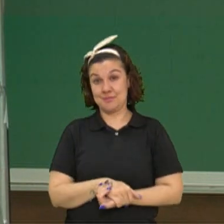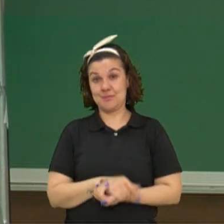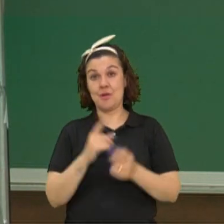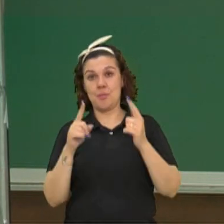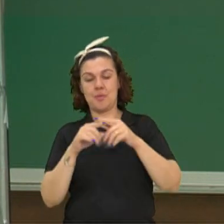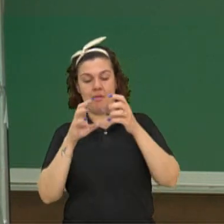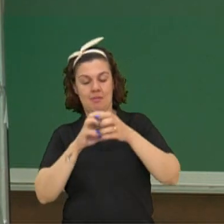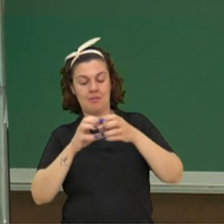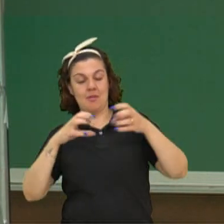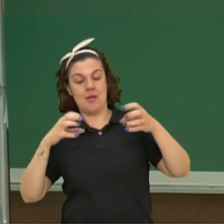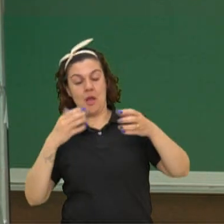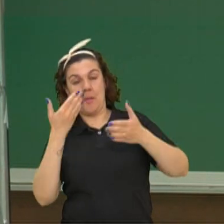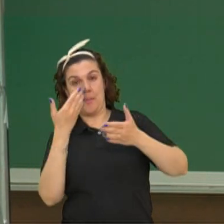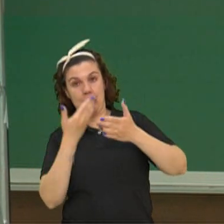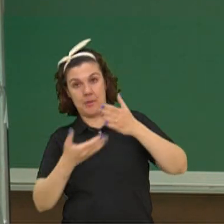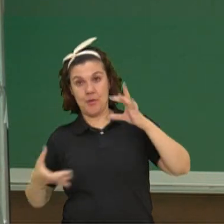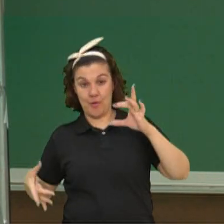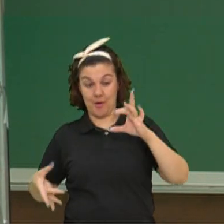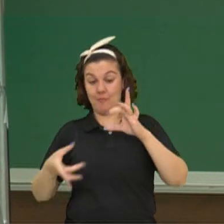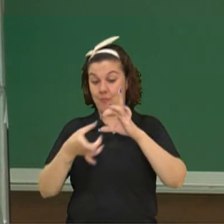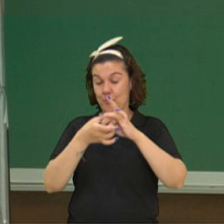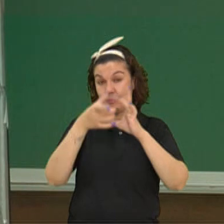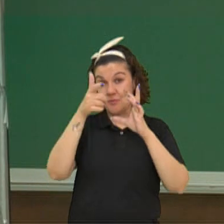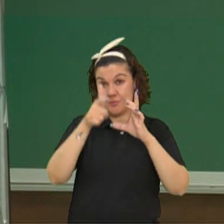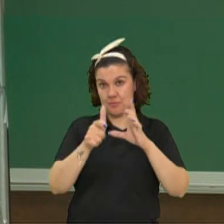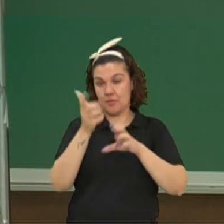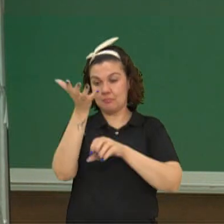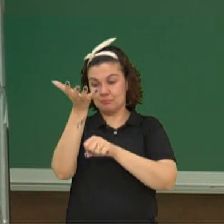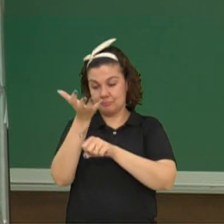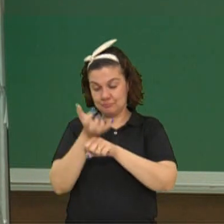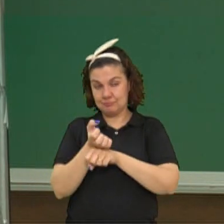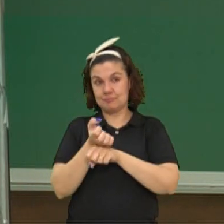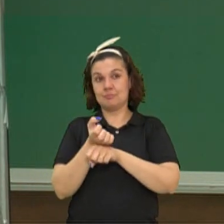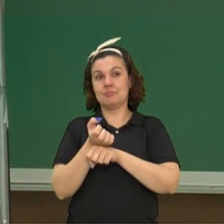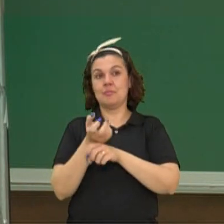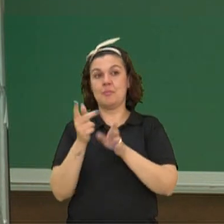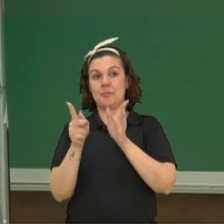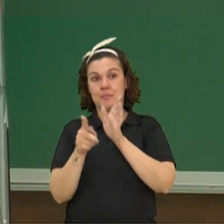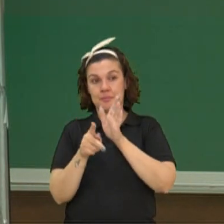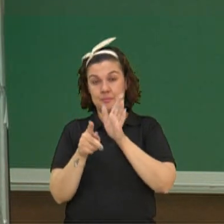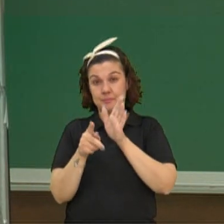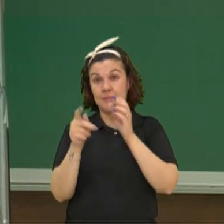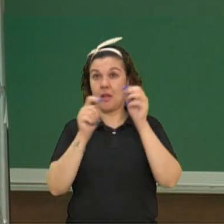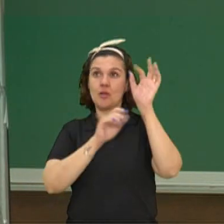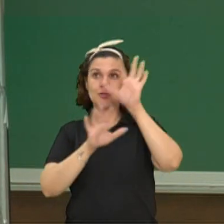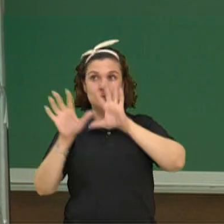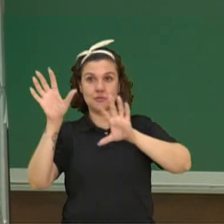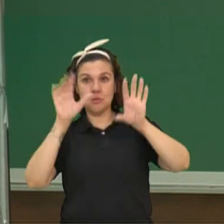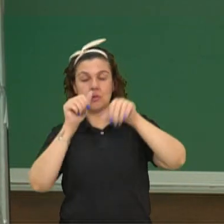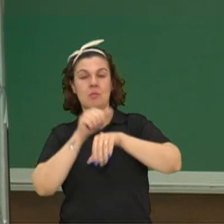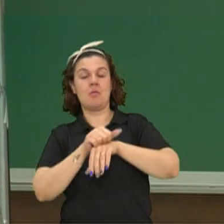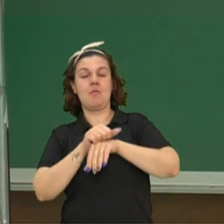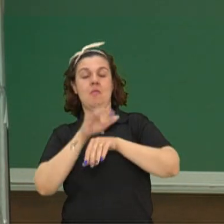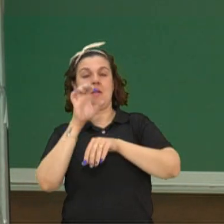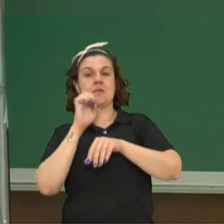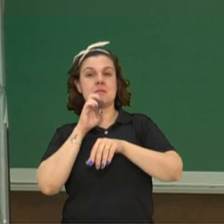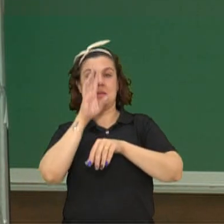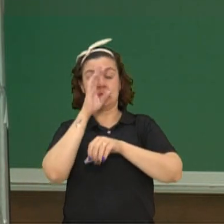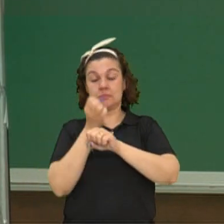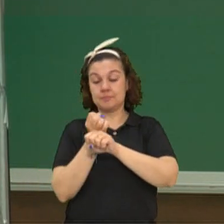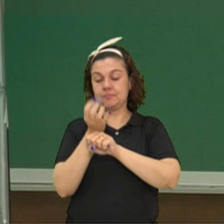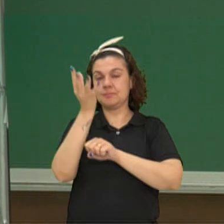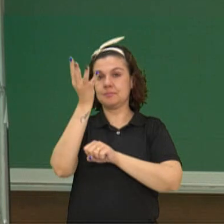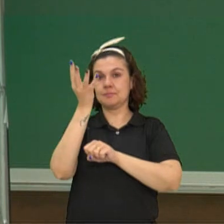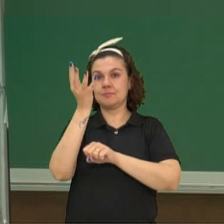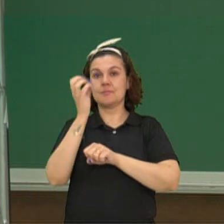foram rompidas, depois elas vão ter que ser formadas. Átomos que estão soltos, eles têm grande energia, precisam